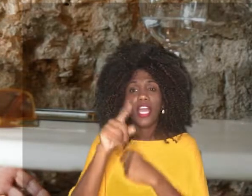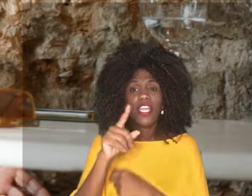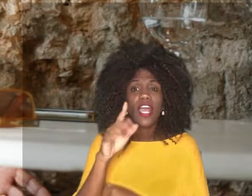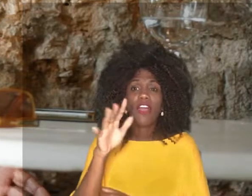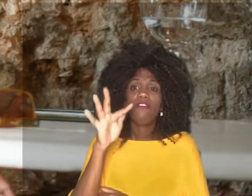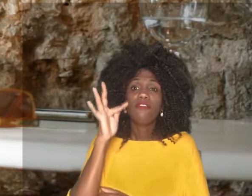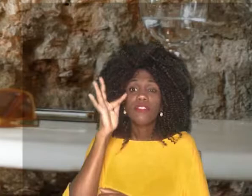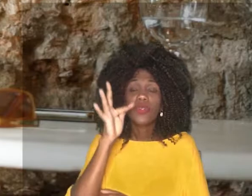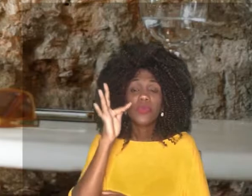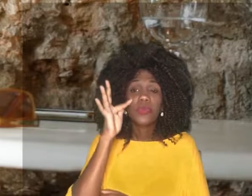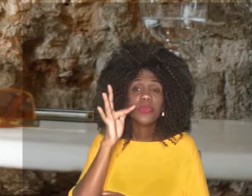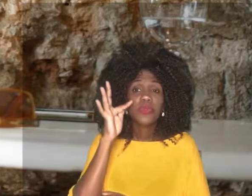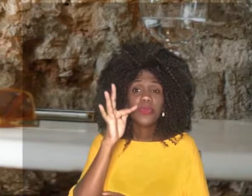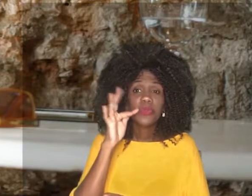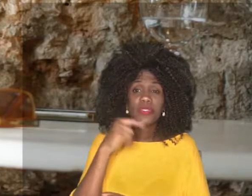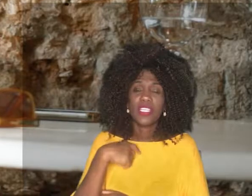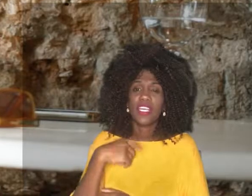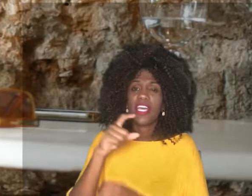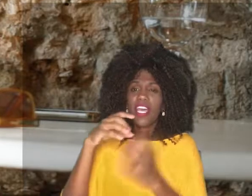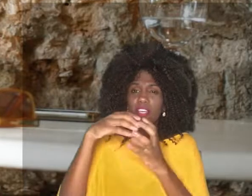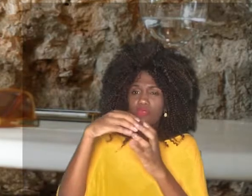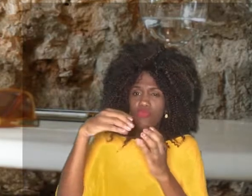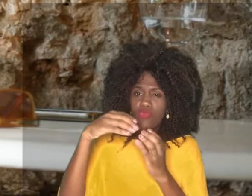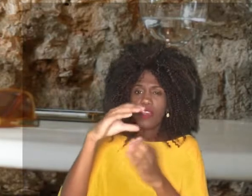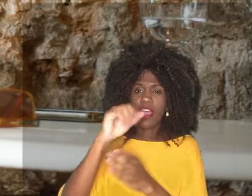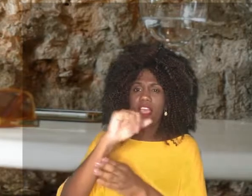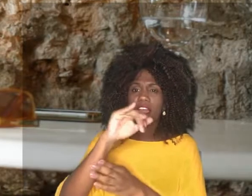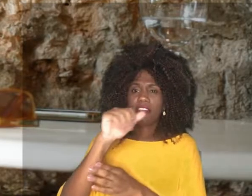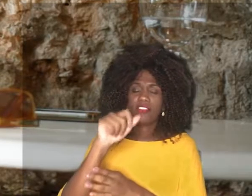frutas, né, da nossa cajarana,